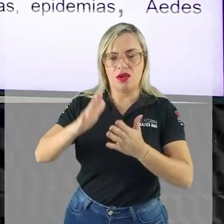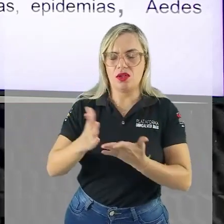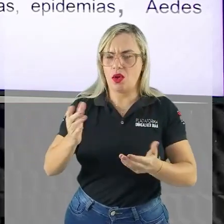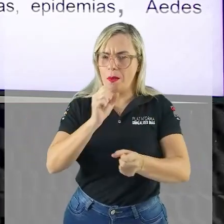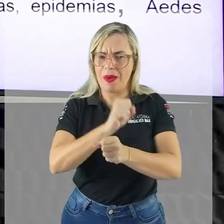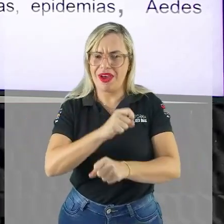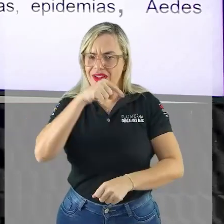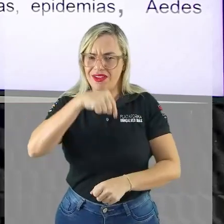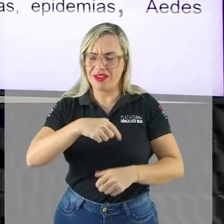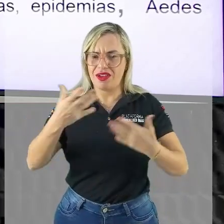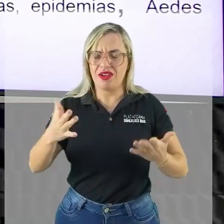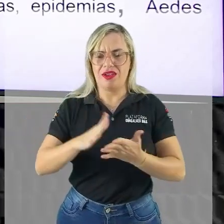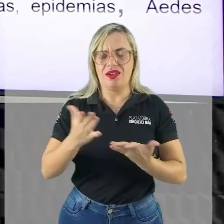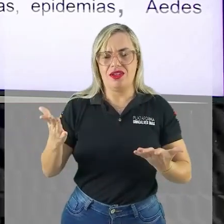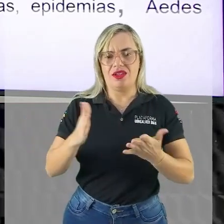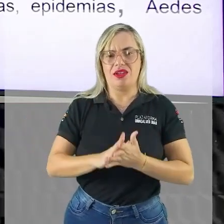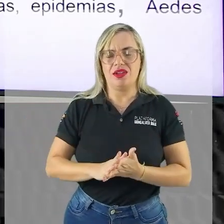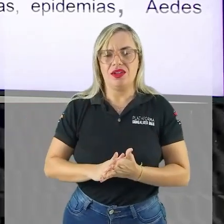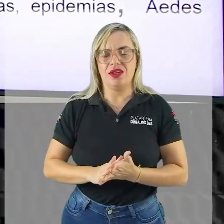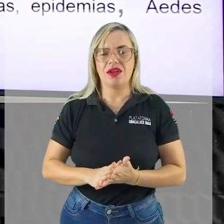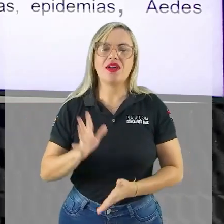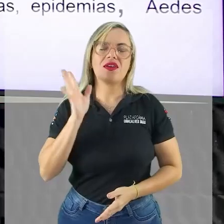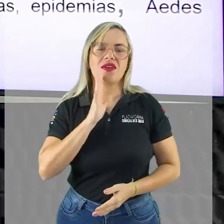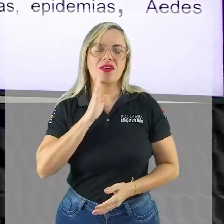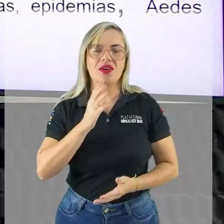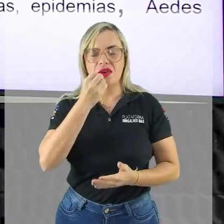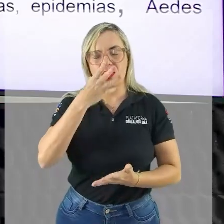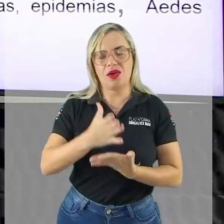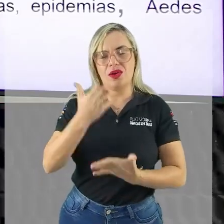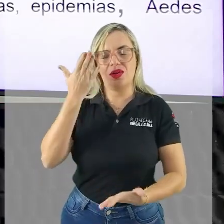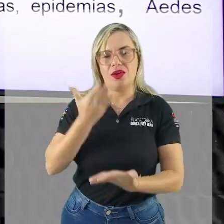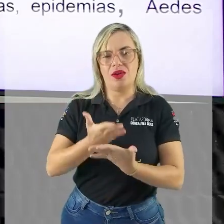contente apenas com a aula. Bacana?